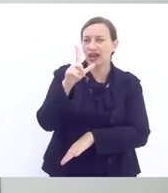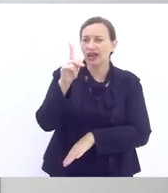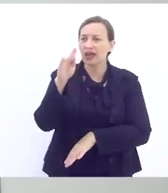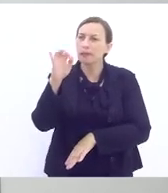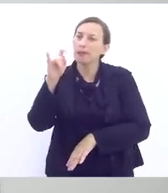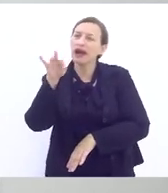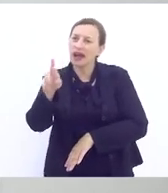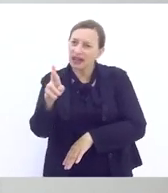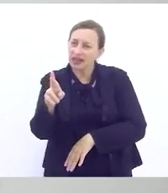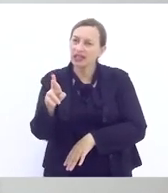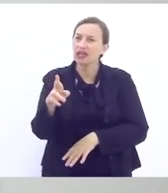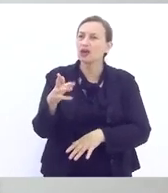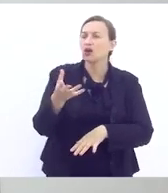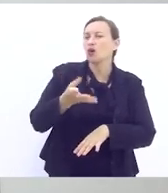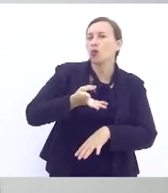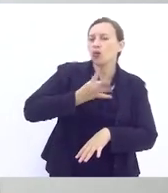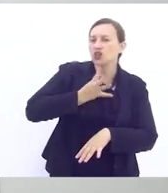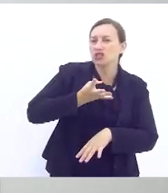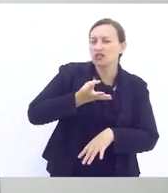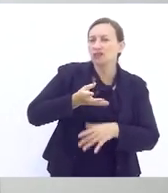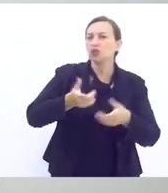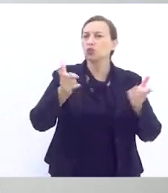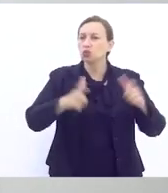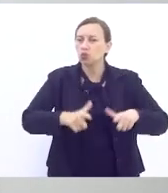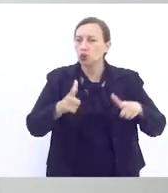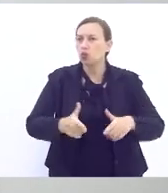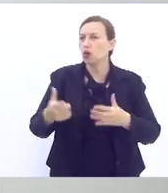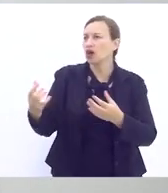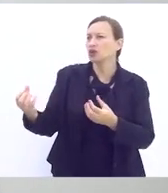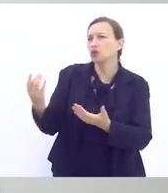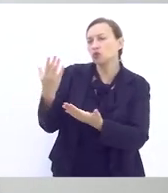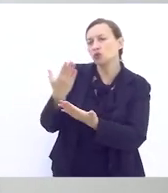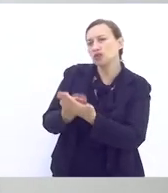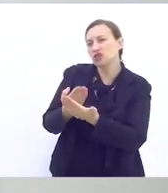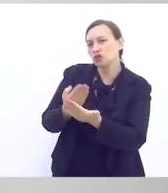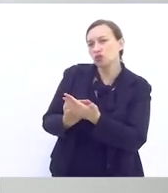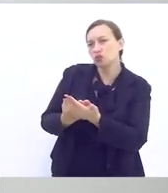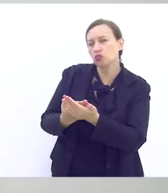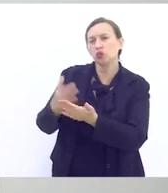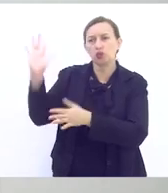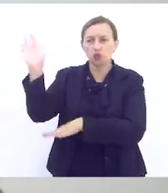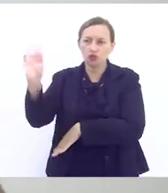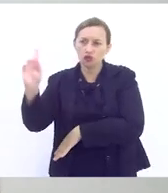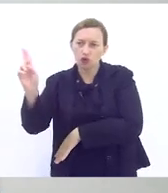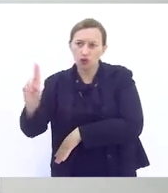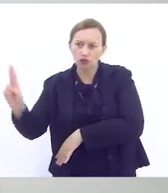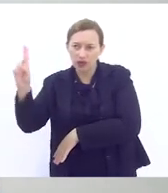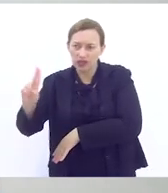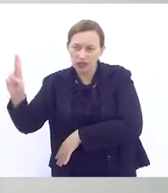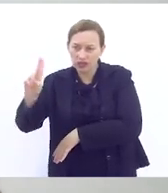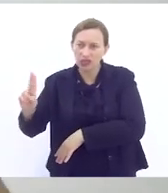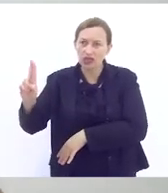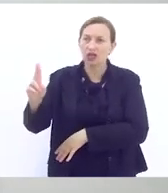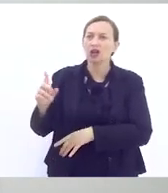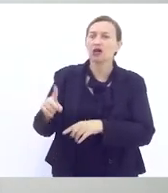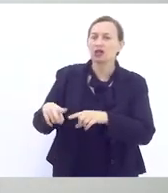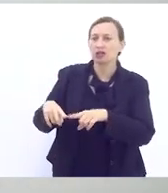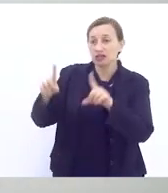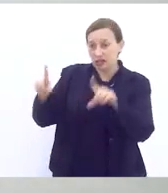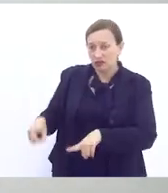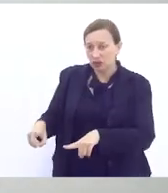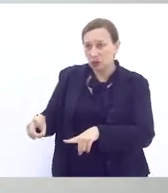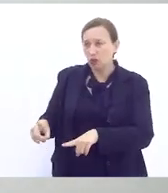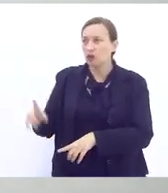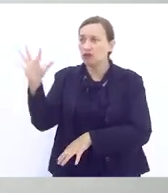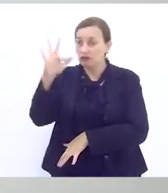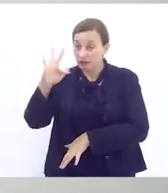conhecimentos histórico né além das aulas de faculdade ou então o diretor geral era um servidor de carreira Federal